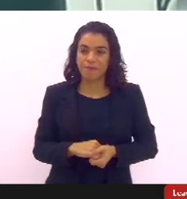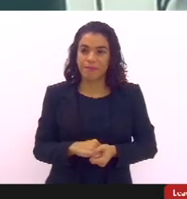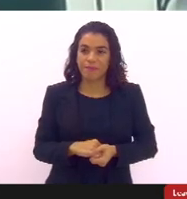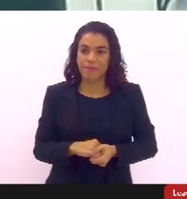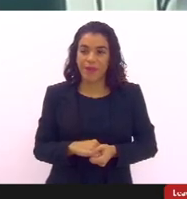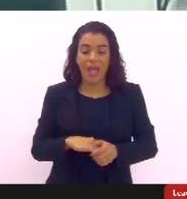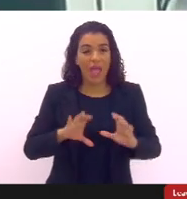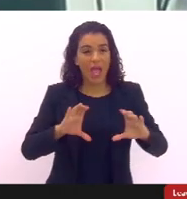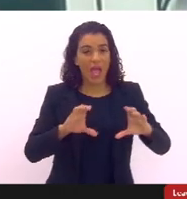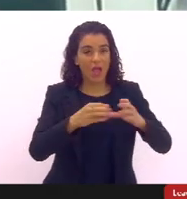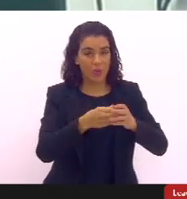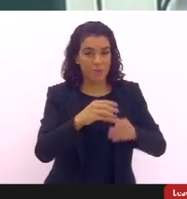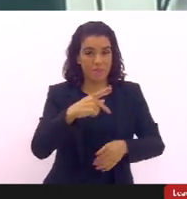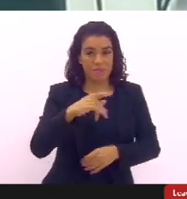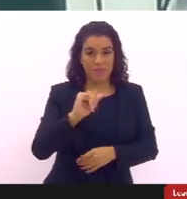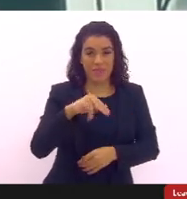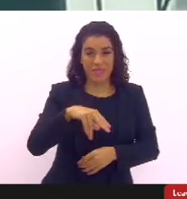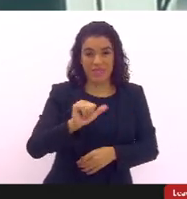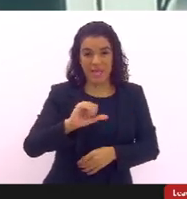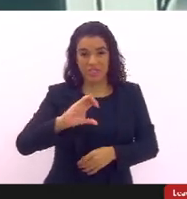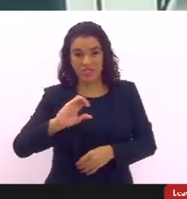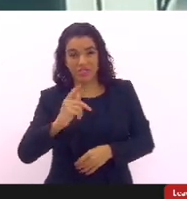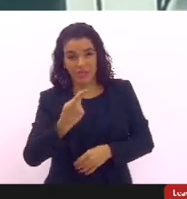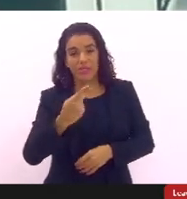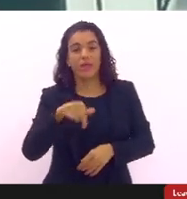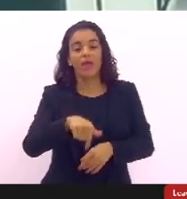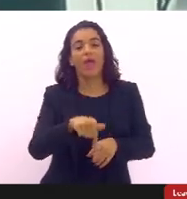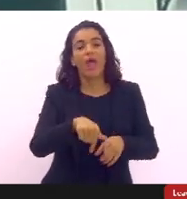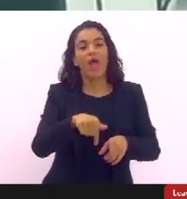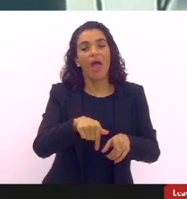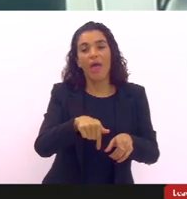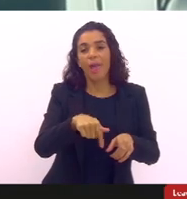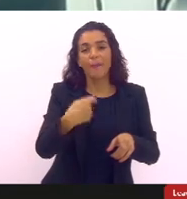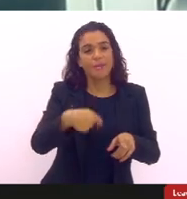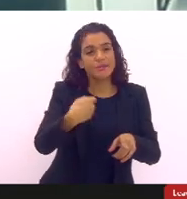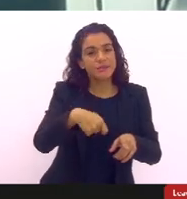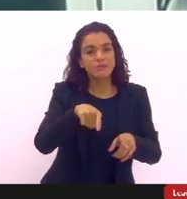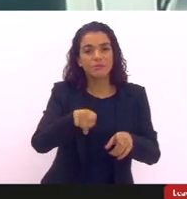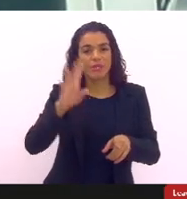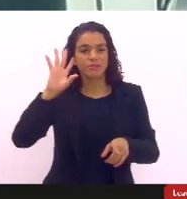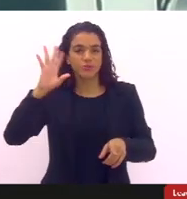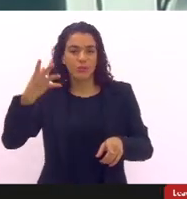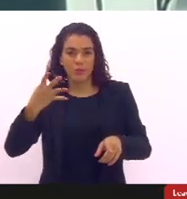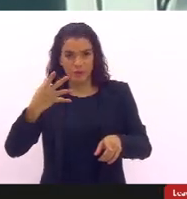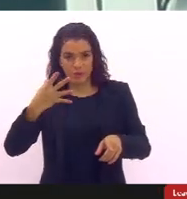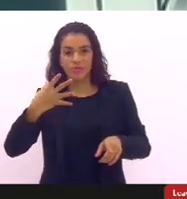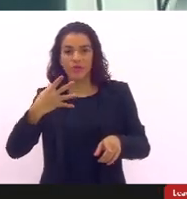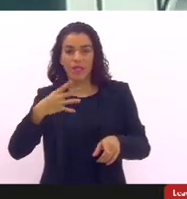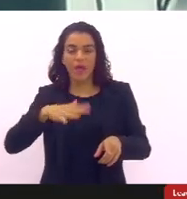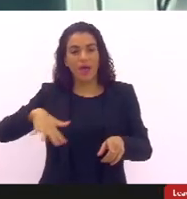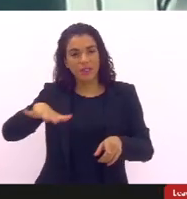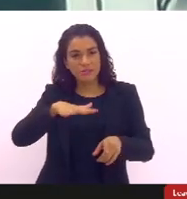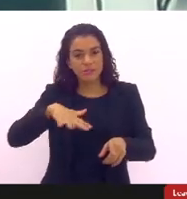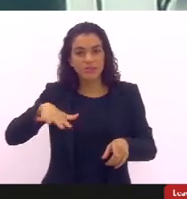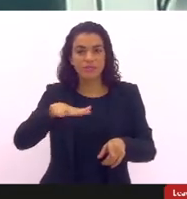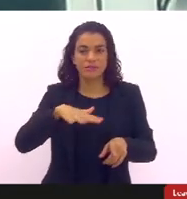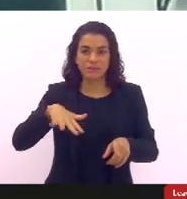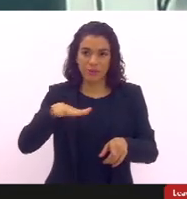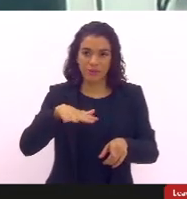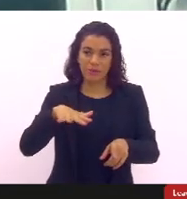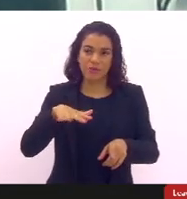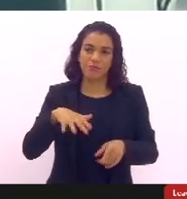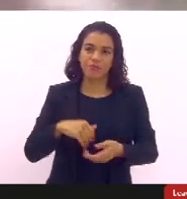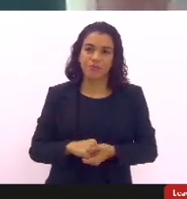a condução da PNASP no estado do Rio de Janeiro, os recursos que foram investidos na PNASP para solucionar grande parte dos problemas da